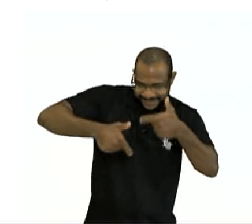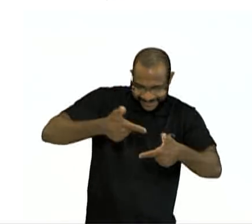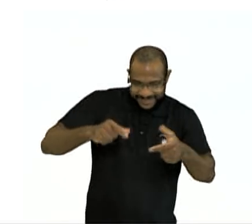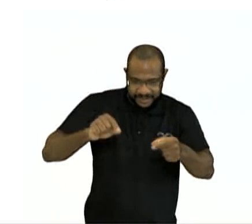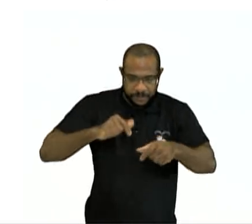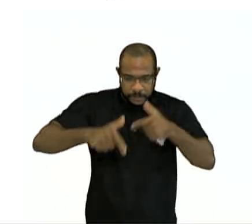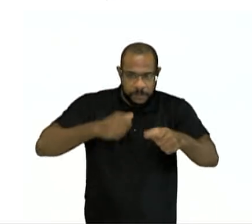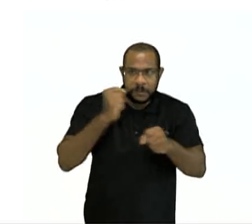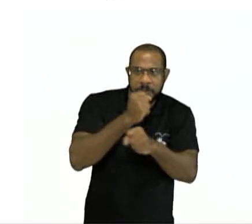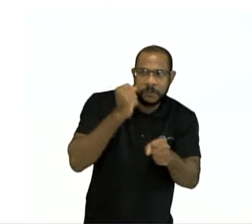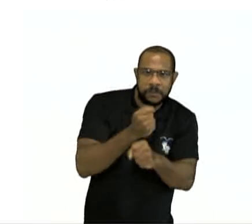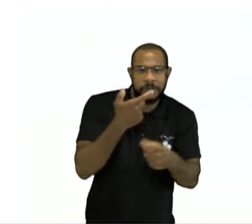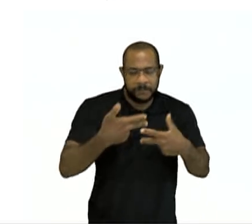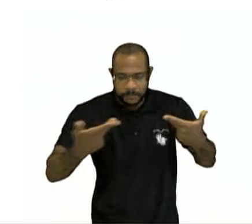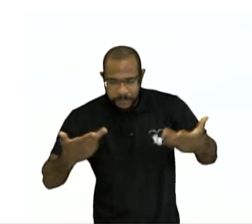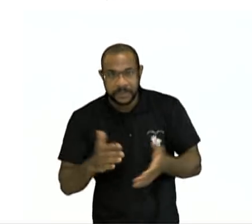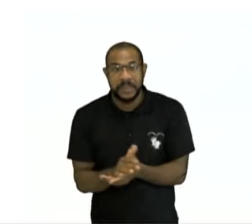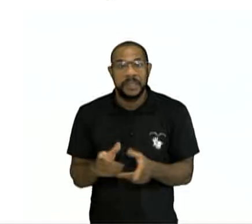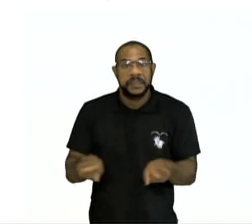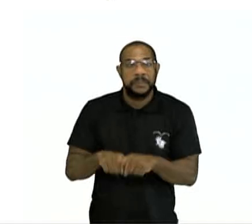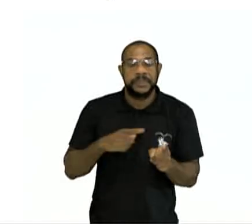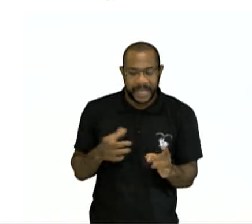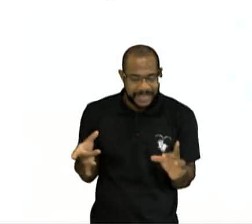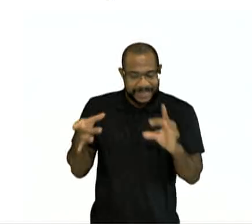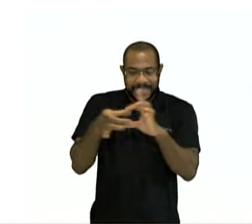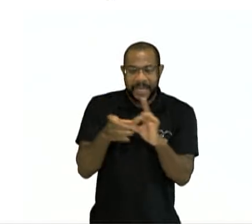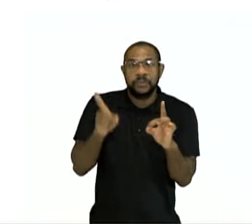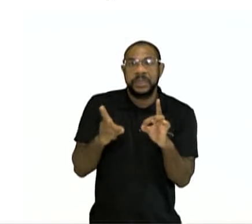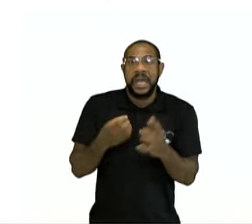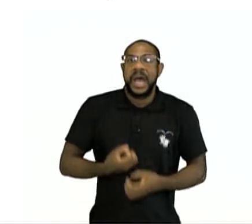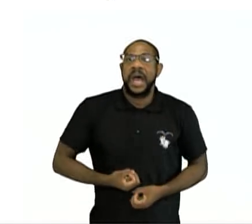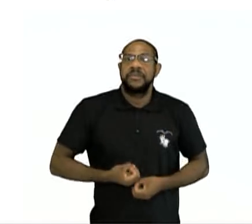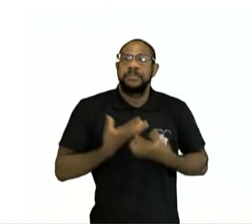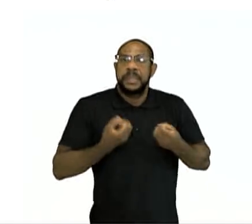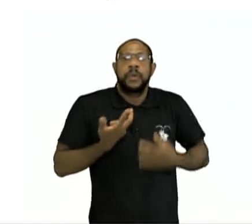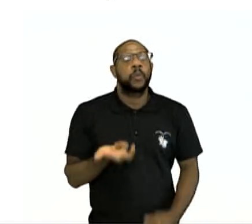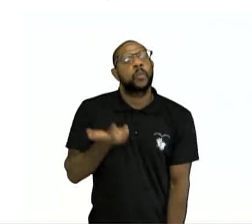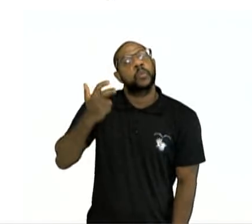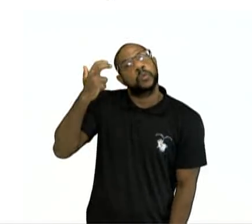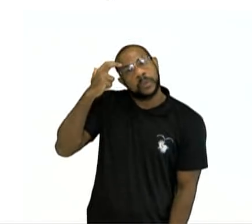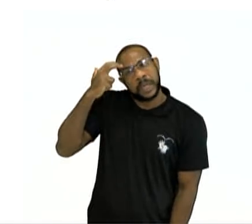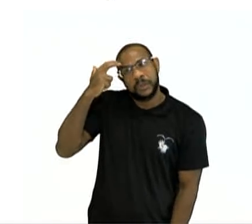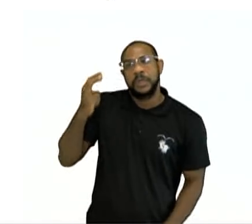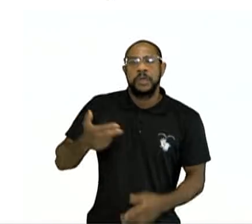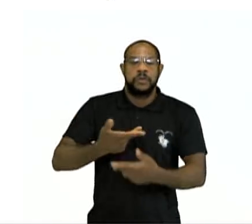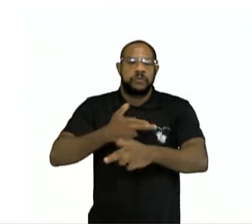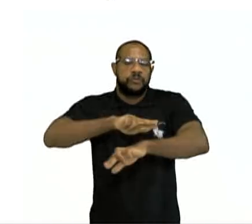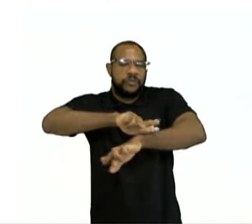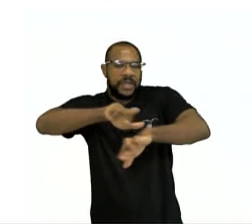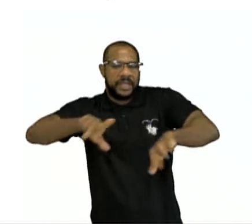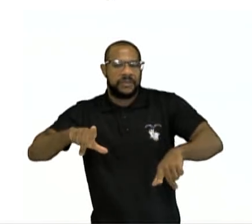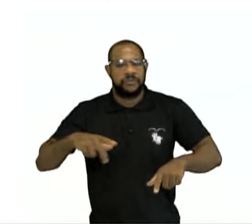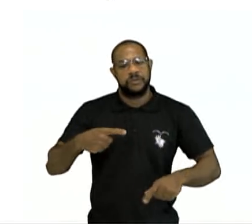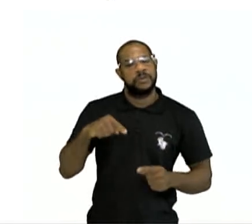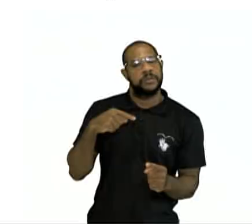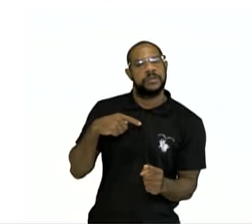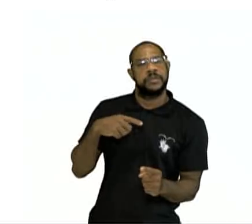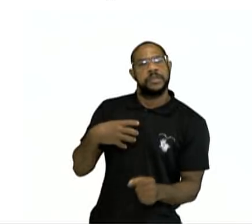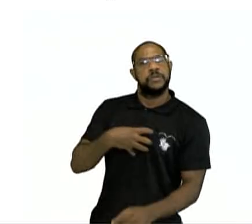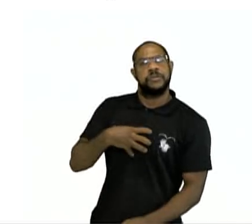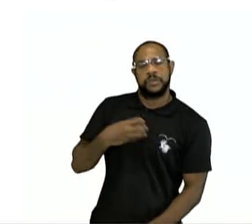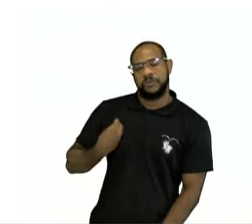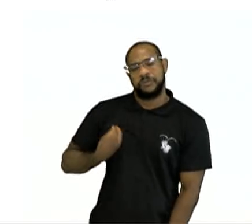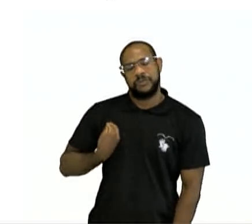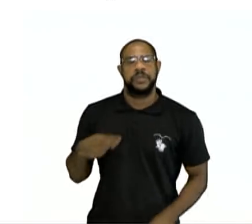refletem a questão cultural. Estão ligadas à expressão cultural dos diferentes modos de viver. Mesmo no